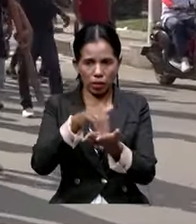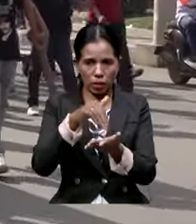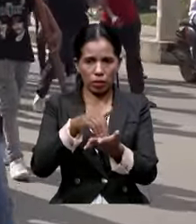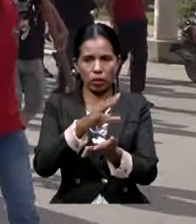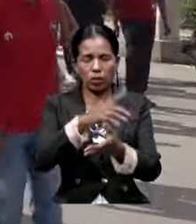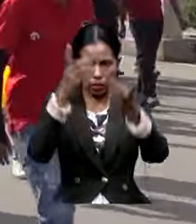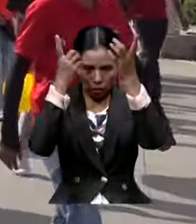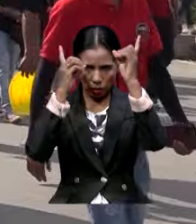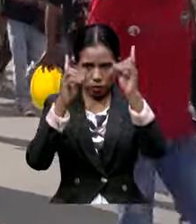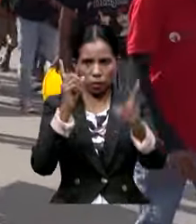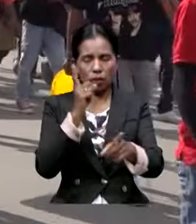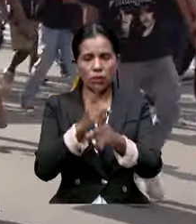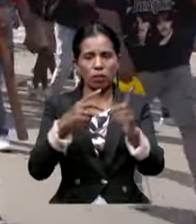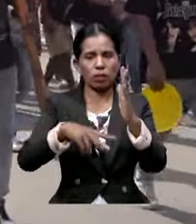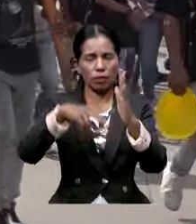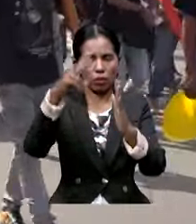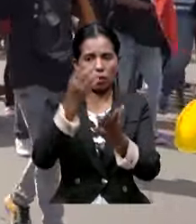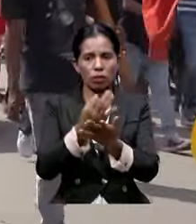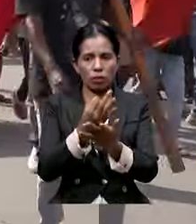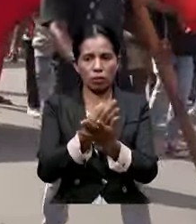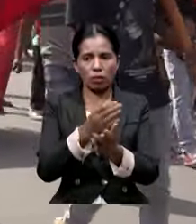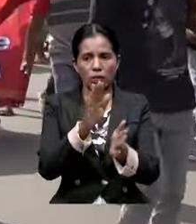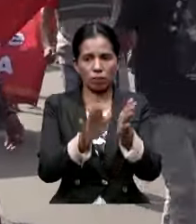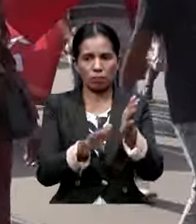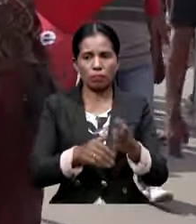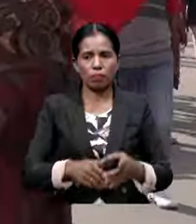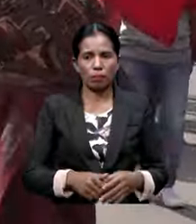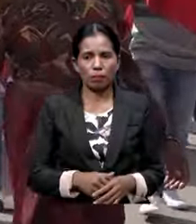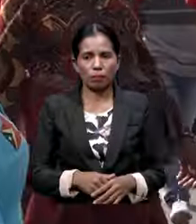ho di decidi lolos valor salário mínimo Mateus Romario, Jaime dos Santos, GMN.